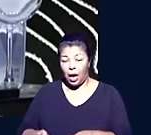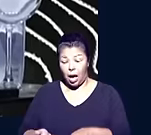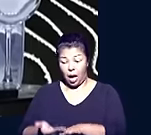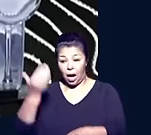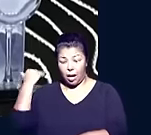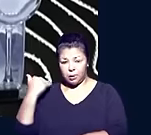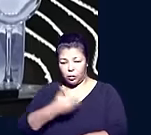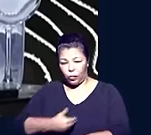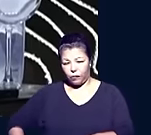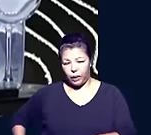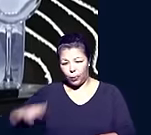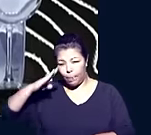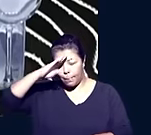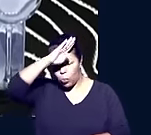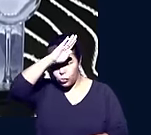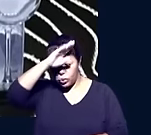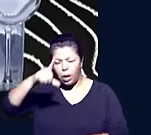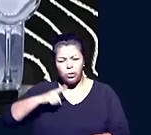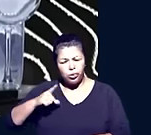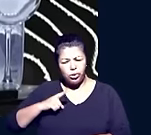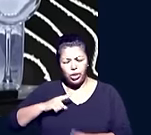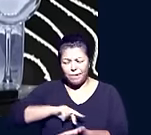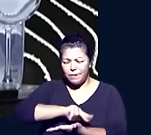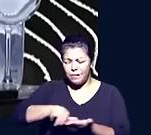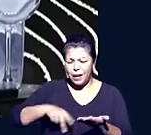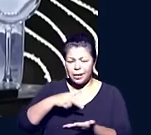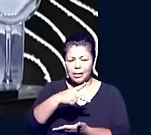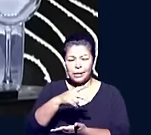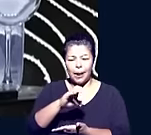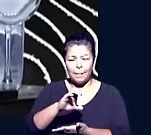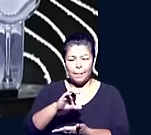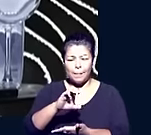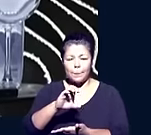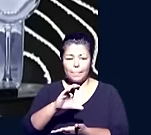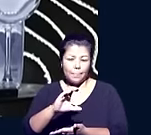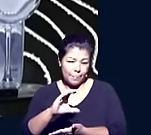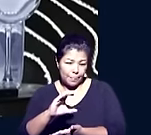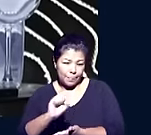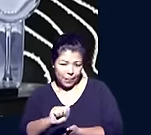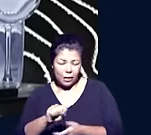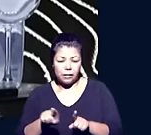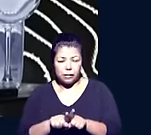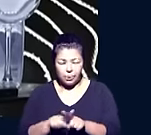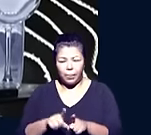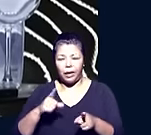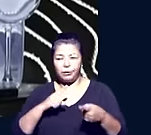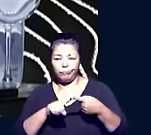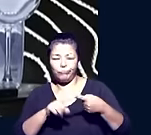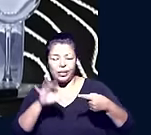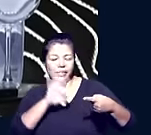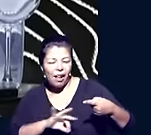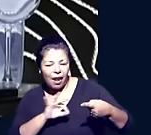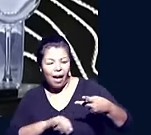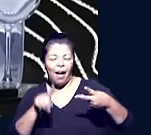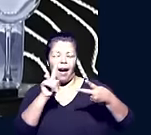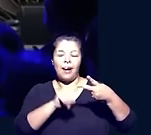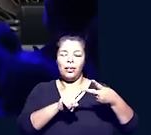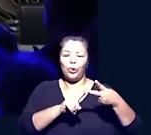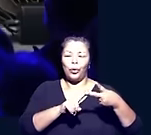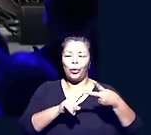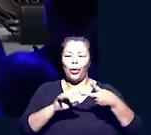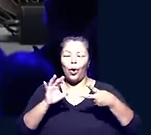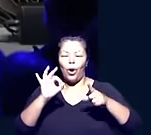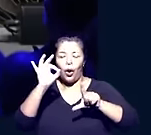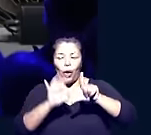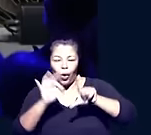uma série de peles que tratassem que tratem de diferentes questões da reforma administrativa super salários cotas saciais salário nós